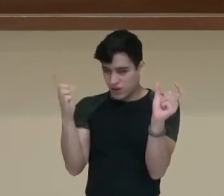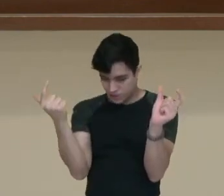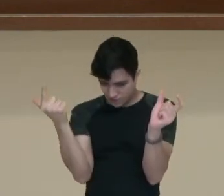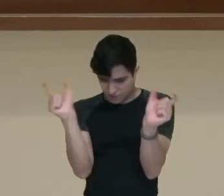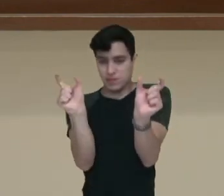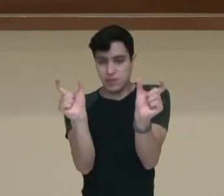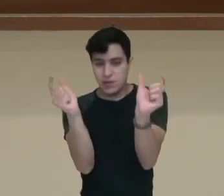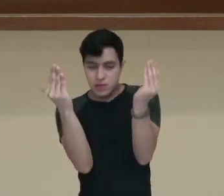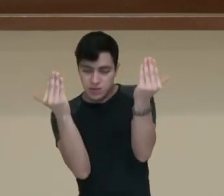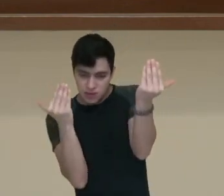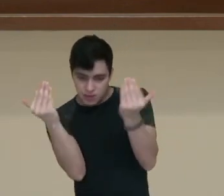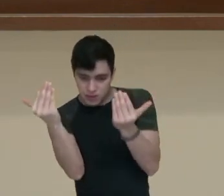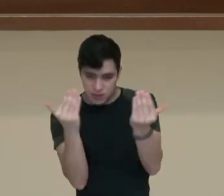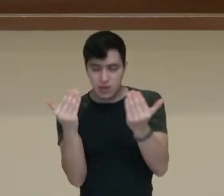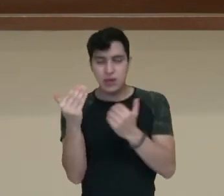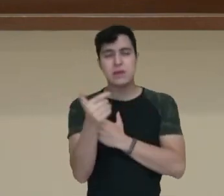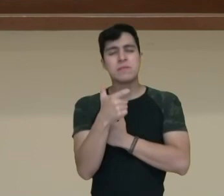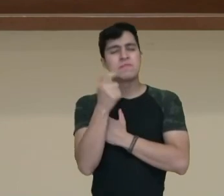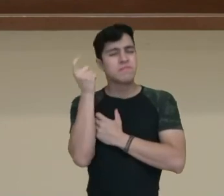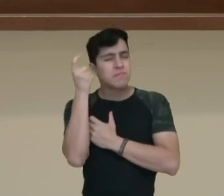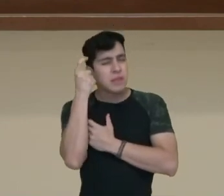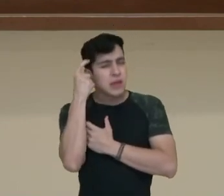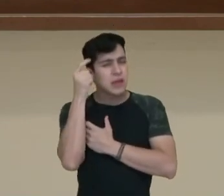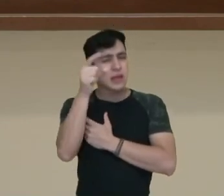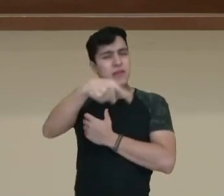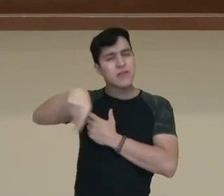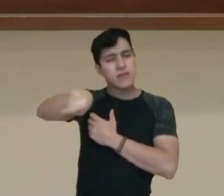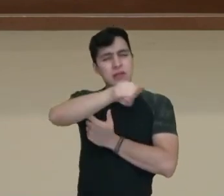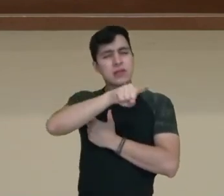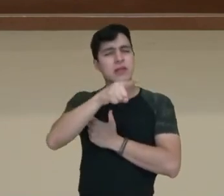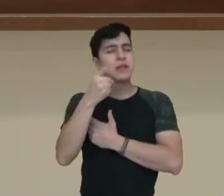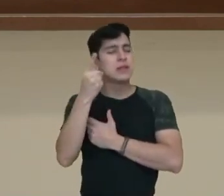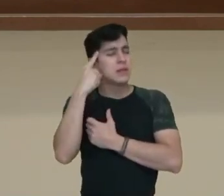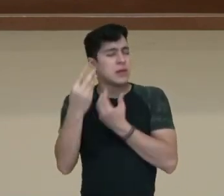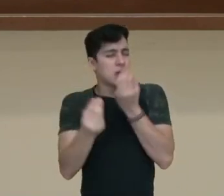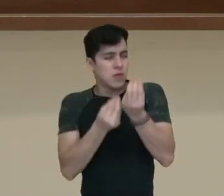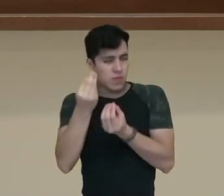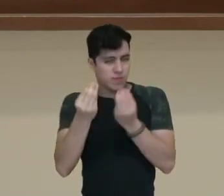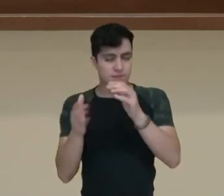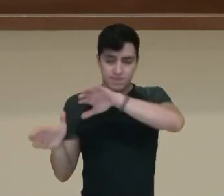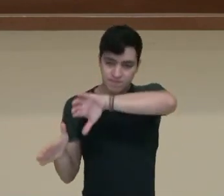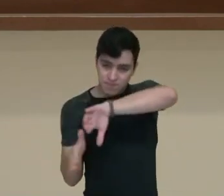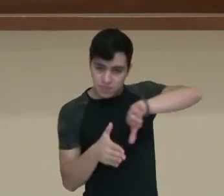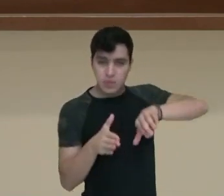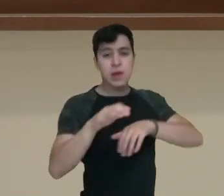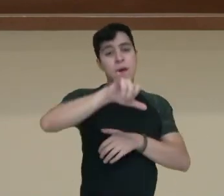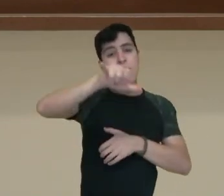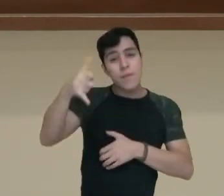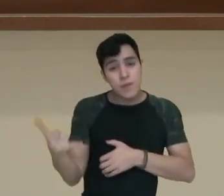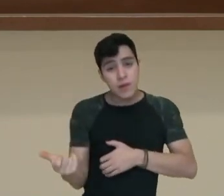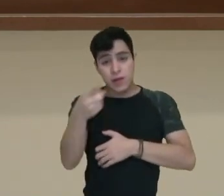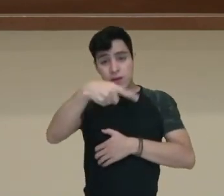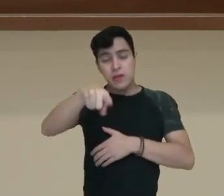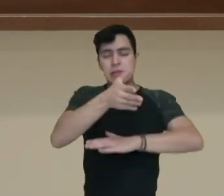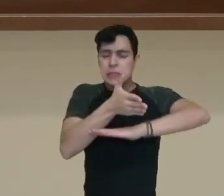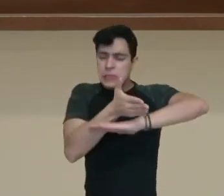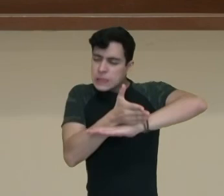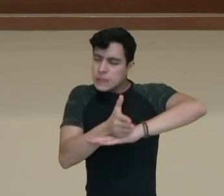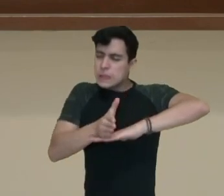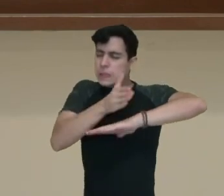colocar ela numa outra frase, tente usar ela no seu dia a dia, utilizar como se você fosse